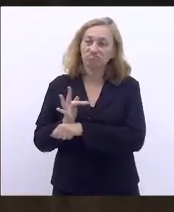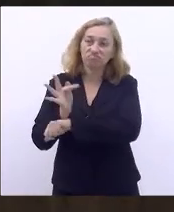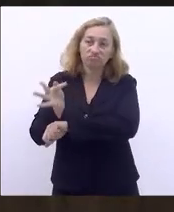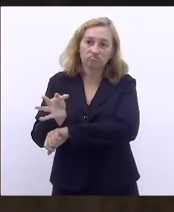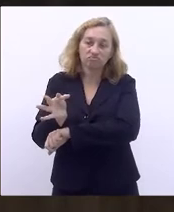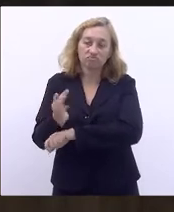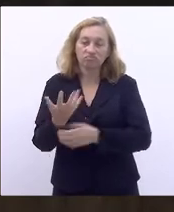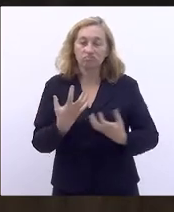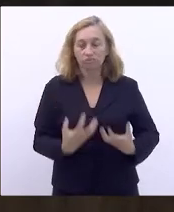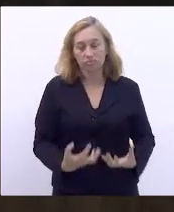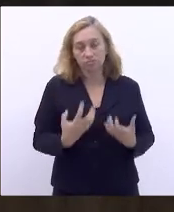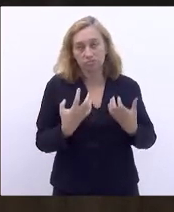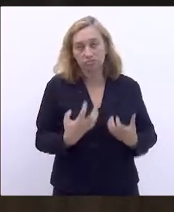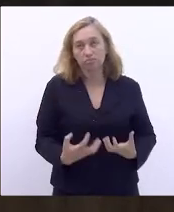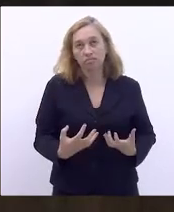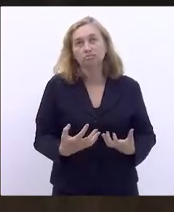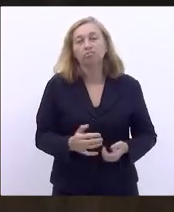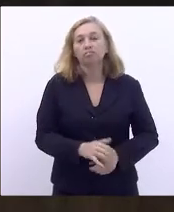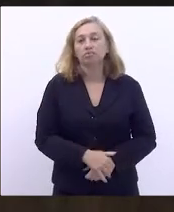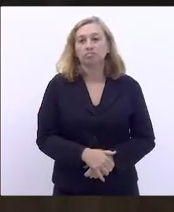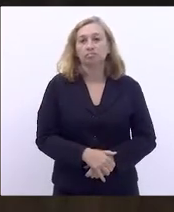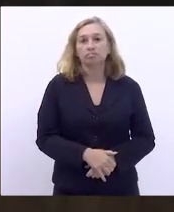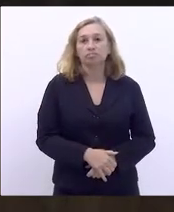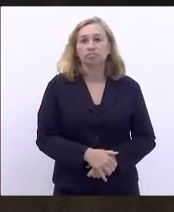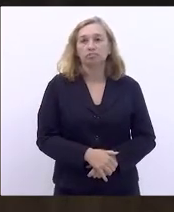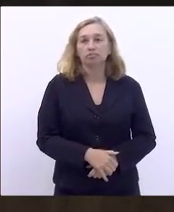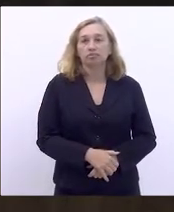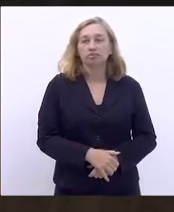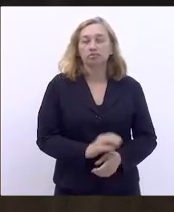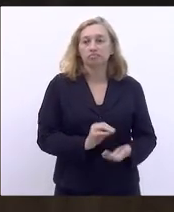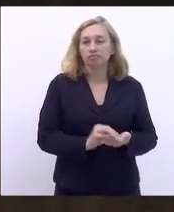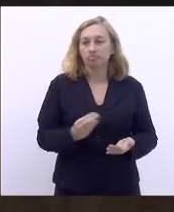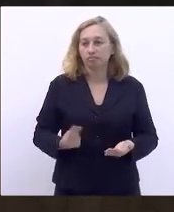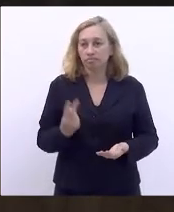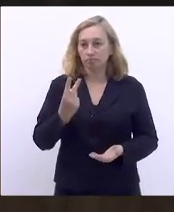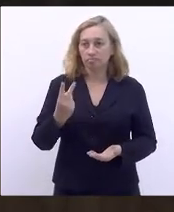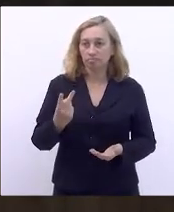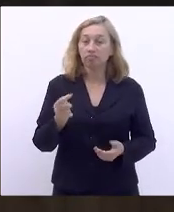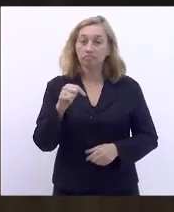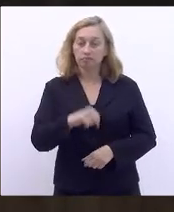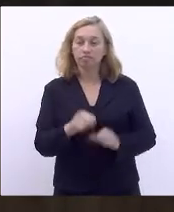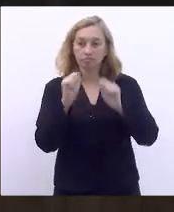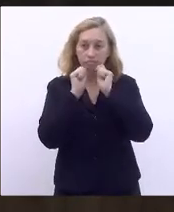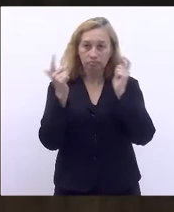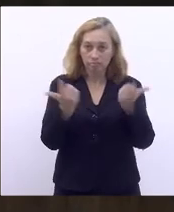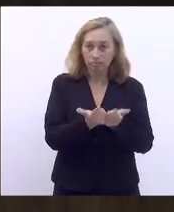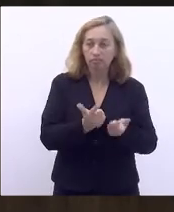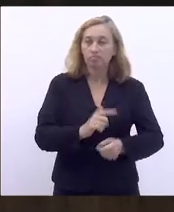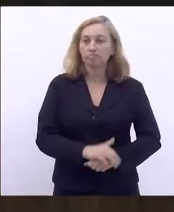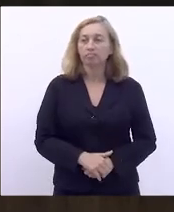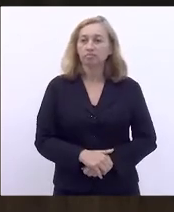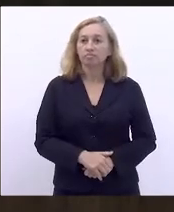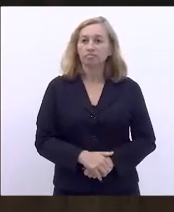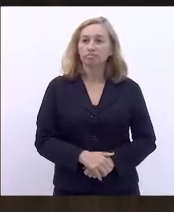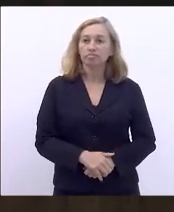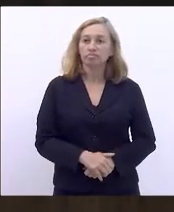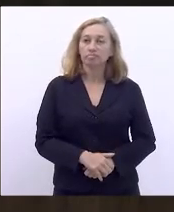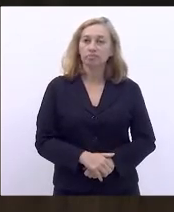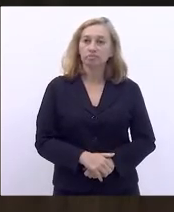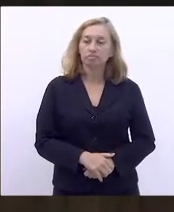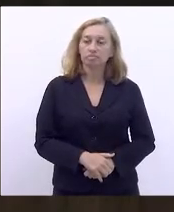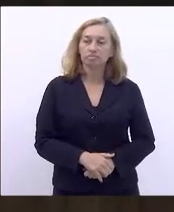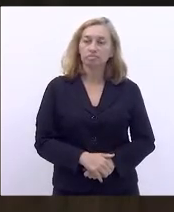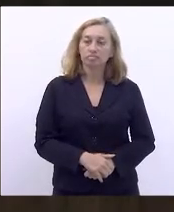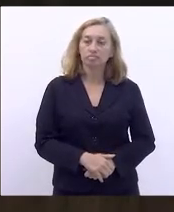cansados, cansados de tanto desapreço e de tanta desatenção. Aqui na Assembleia Legislativa, nós tivemos,